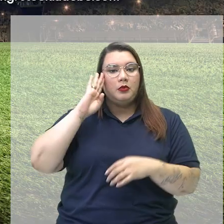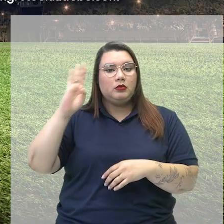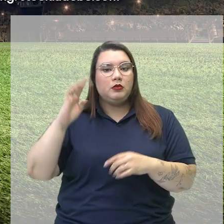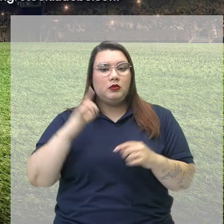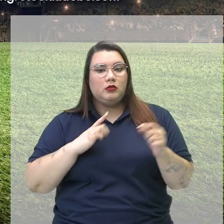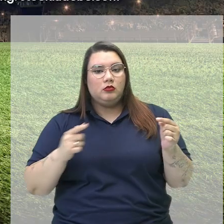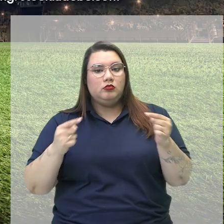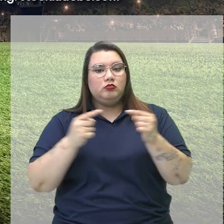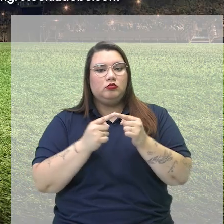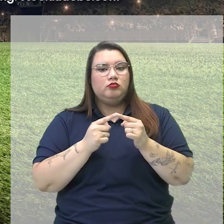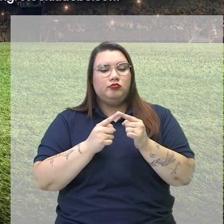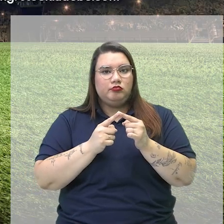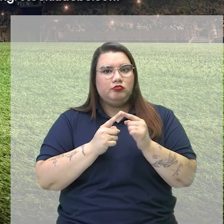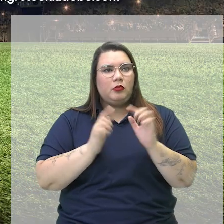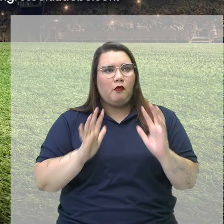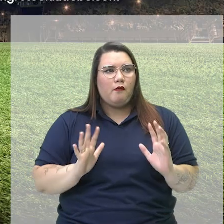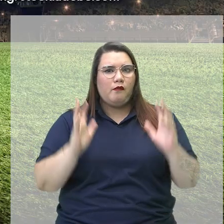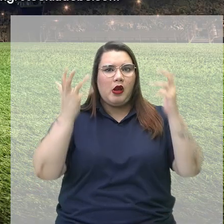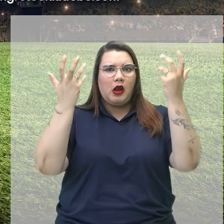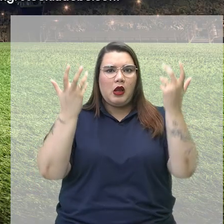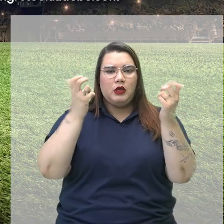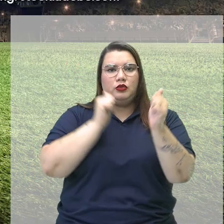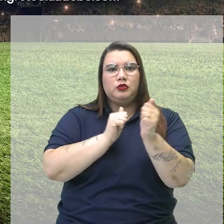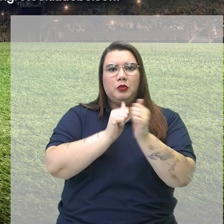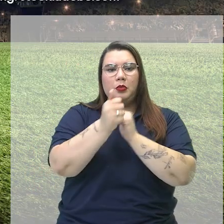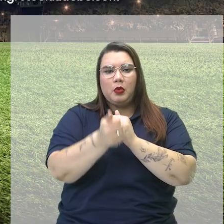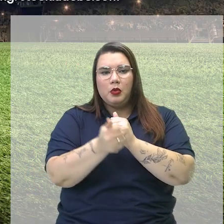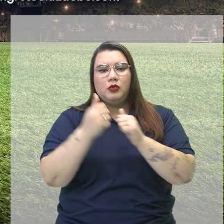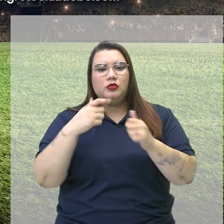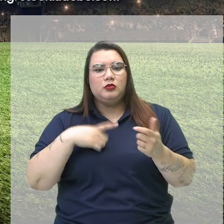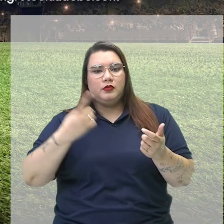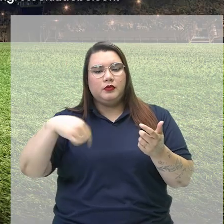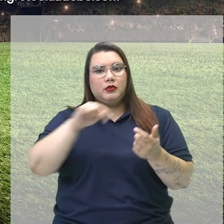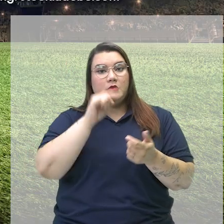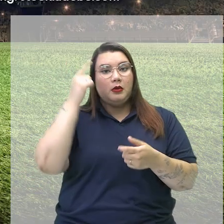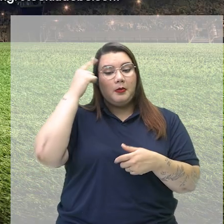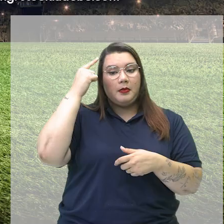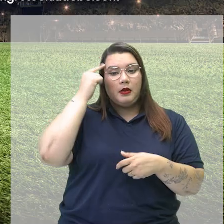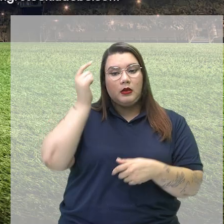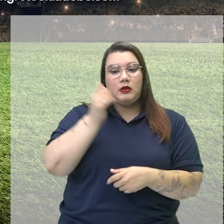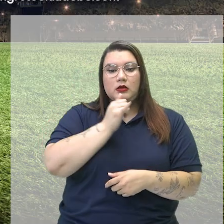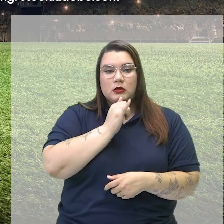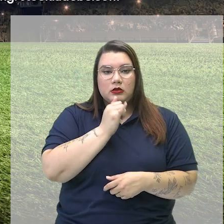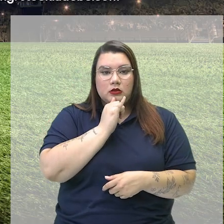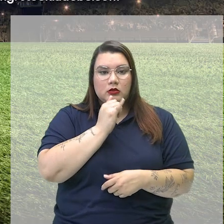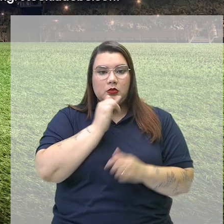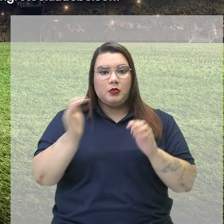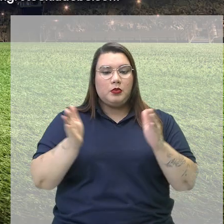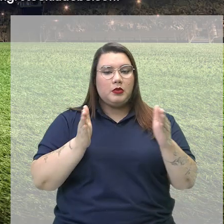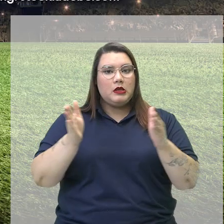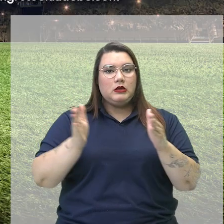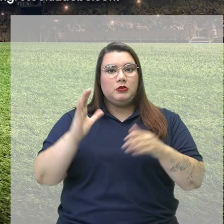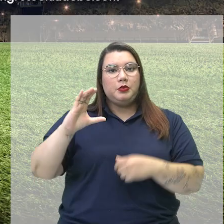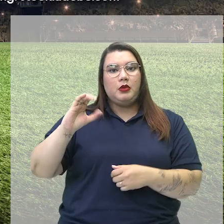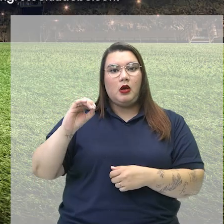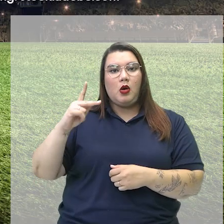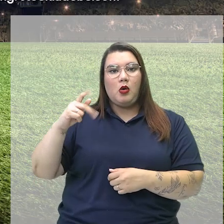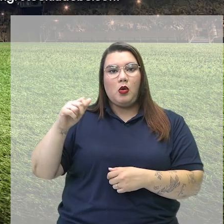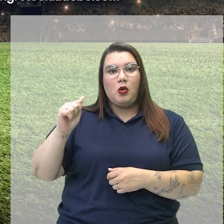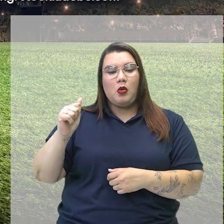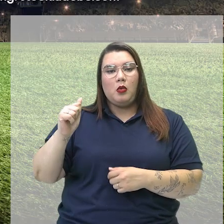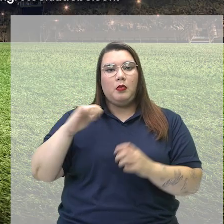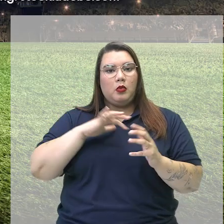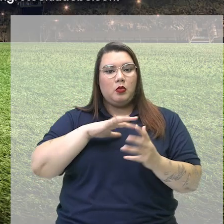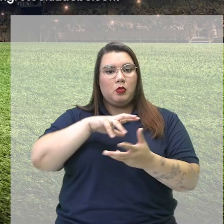ali grandes eventos esportivos. Pensem aí comigo no tempo da Copa do Mundo, né? Onde as pessoas